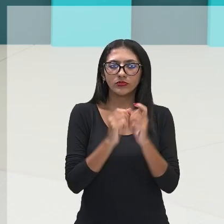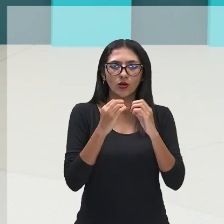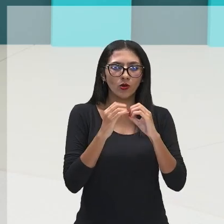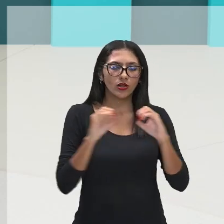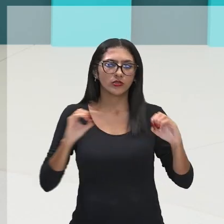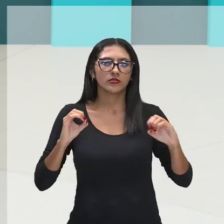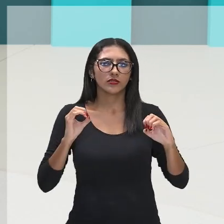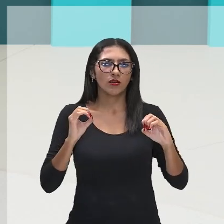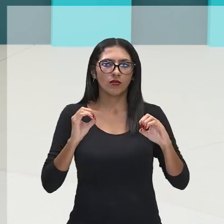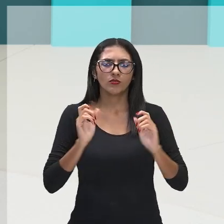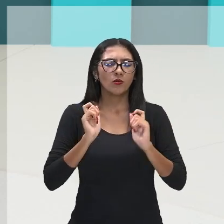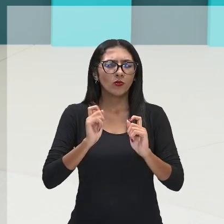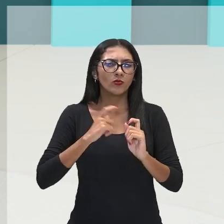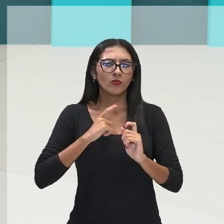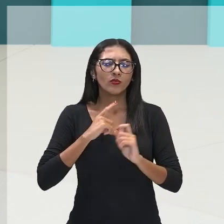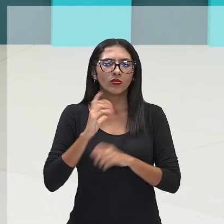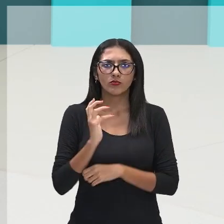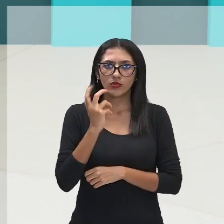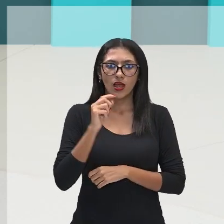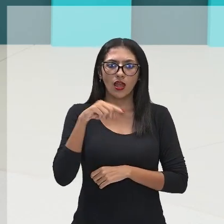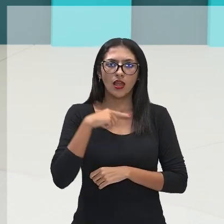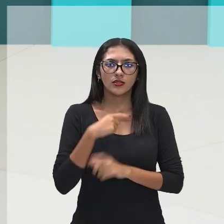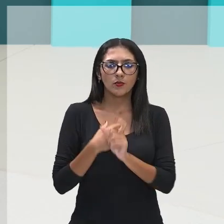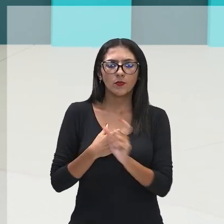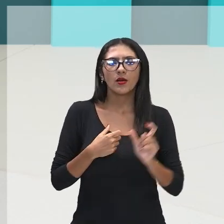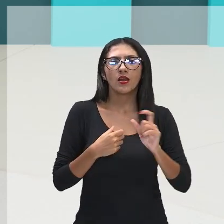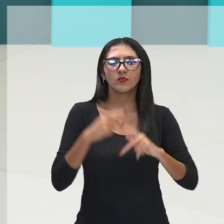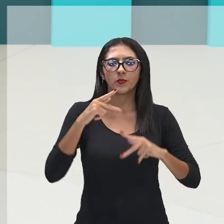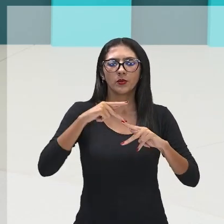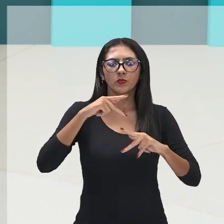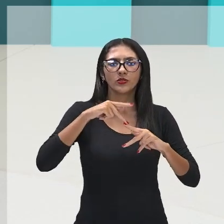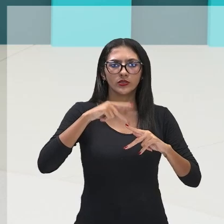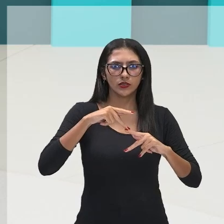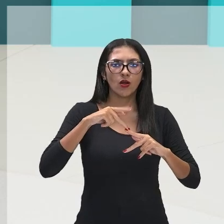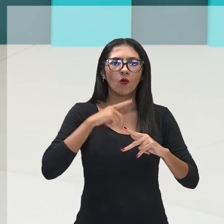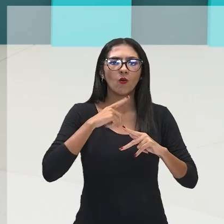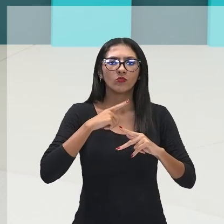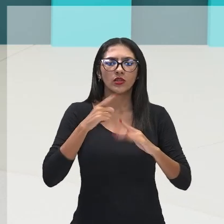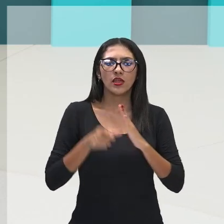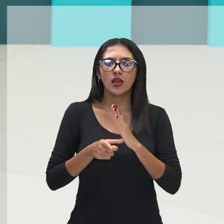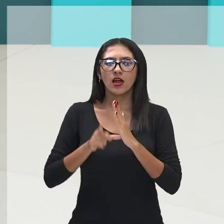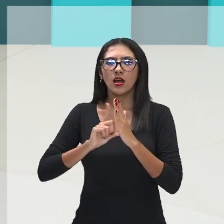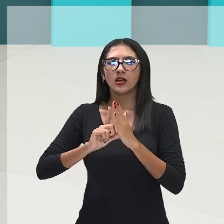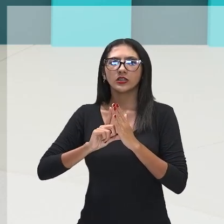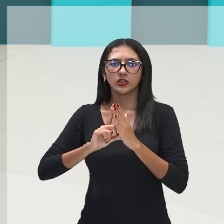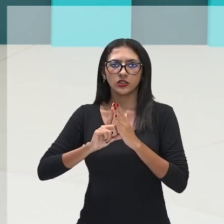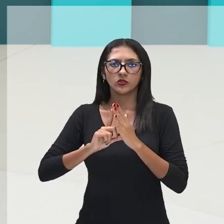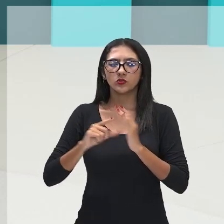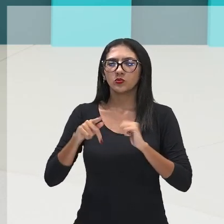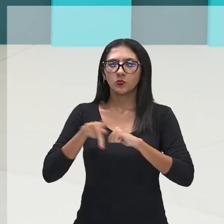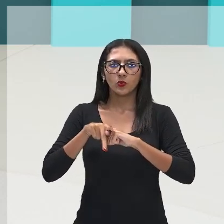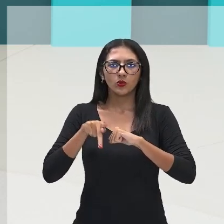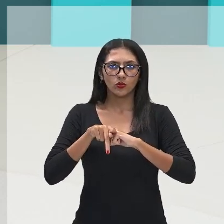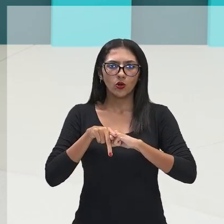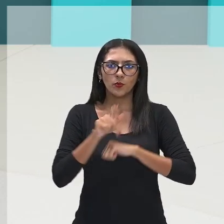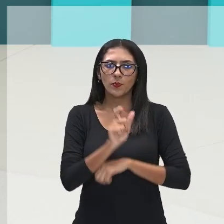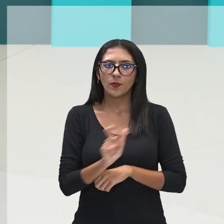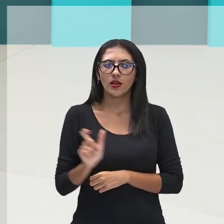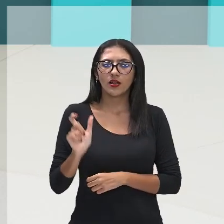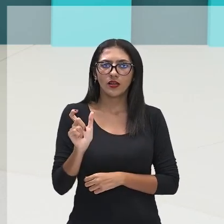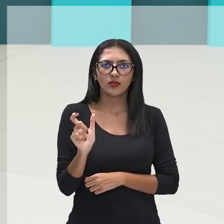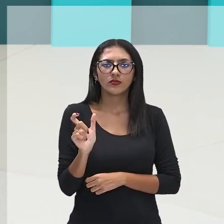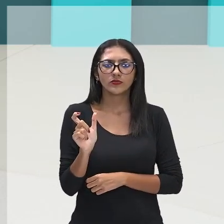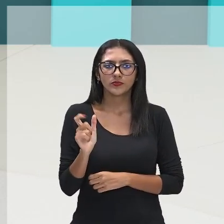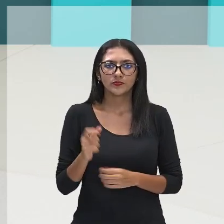vai acontecer? Essa preposição vai aparecer antes do pronome relativo. A gente já vai entender isso depois quando